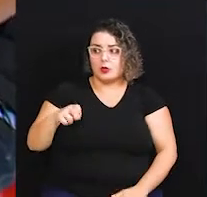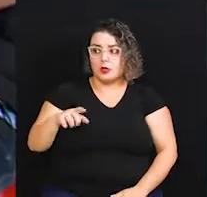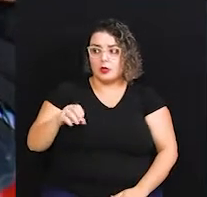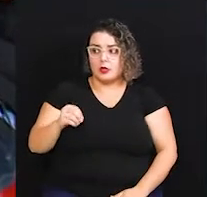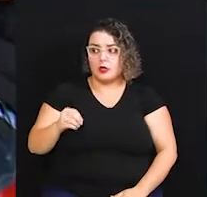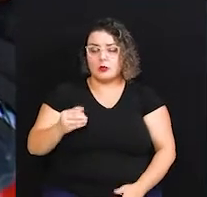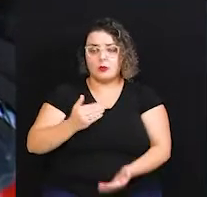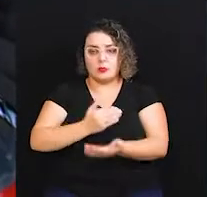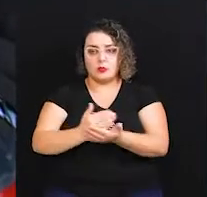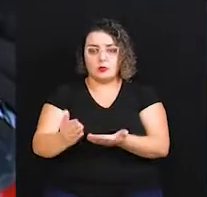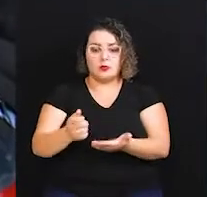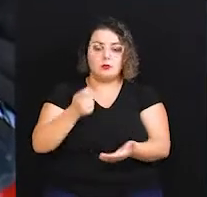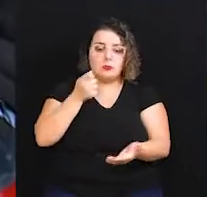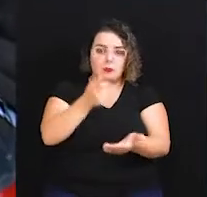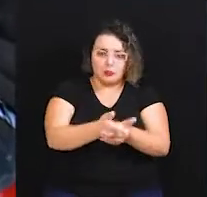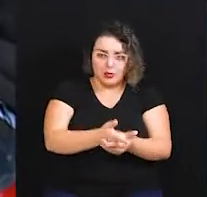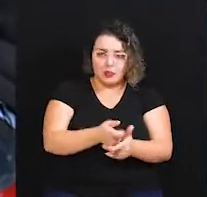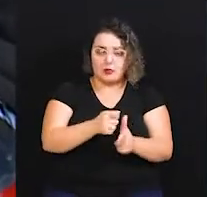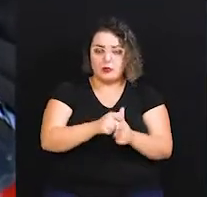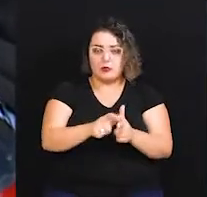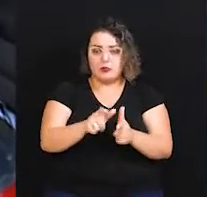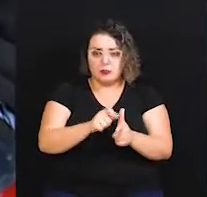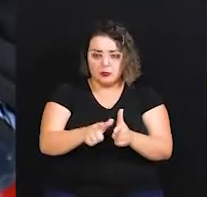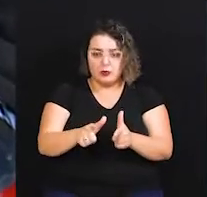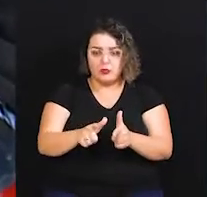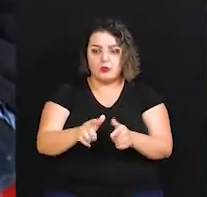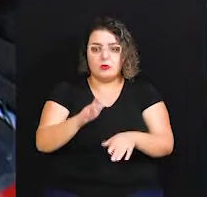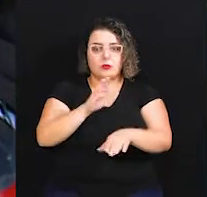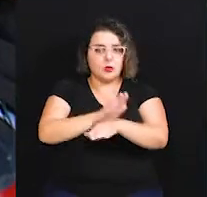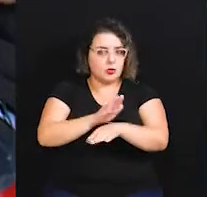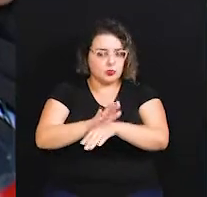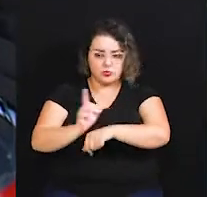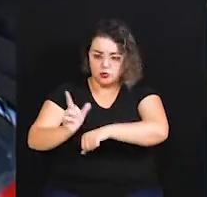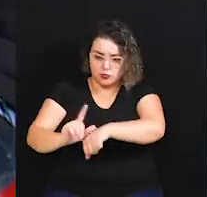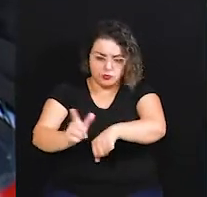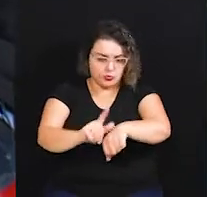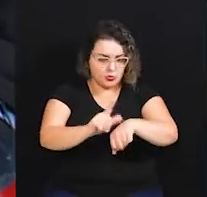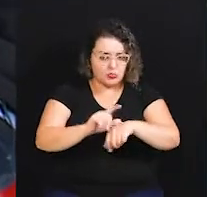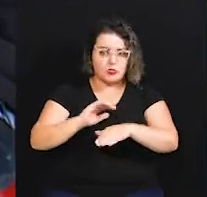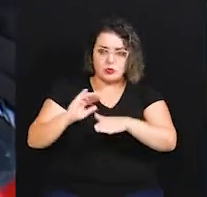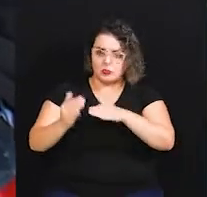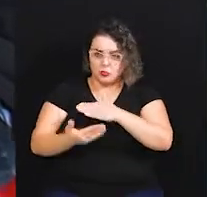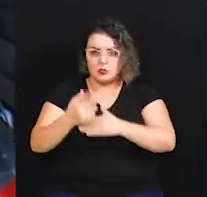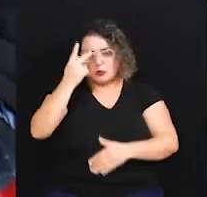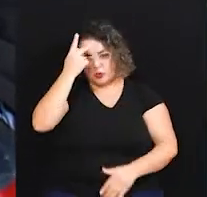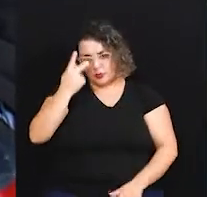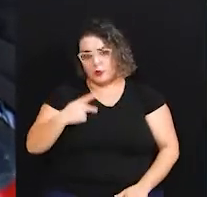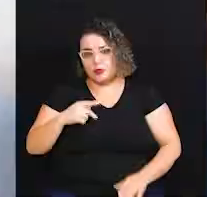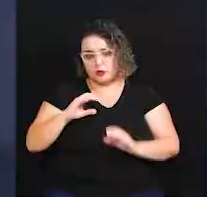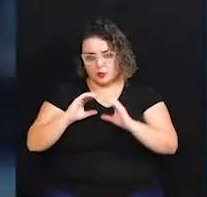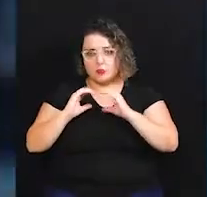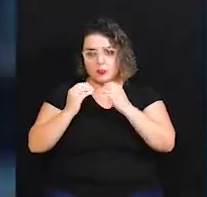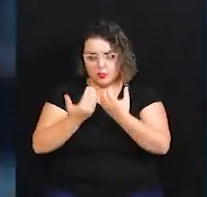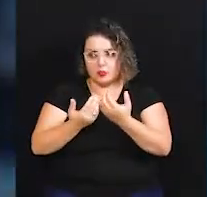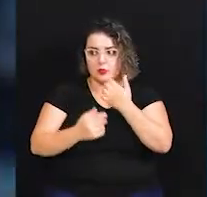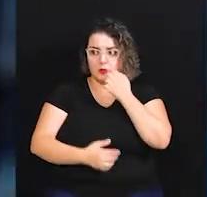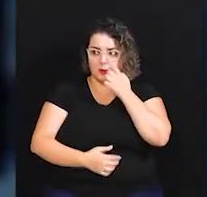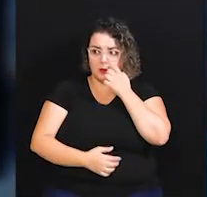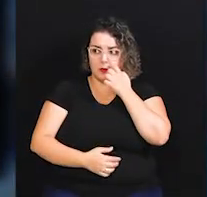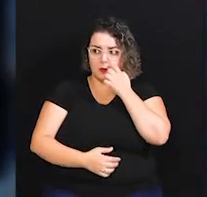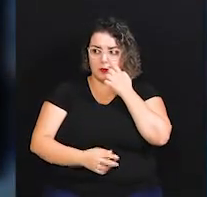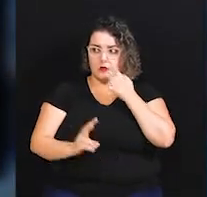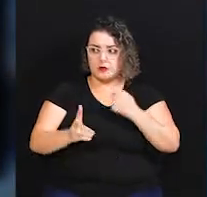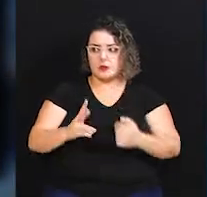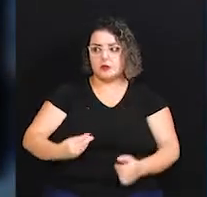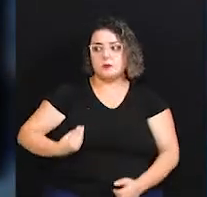assim, pagando aluguel em um pequeno salão, com a ajuda dos comerciantes do bairro e da própria comunidade. Então a comunidade sempre esteve